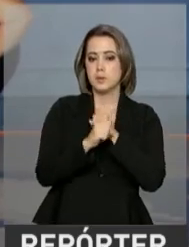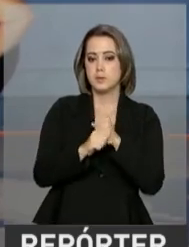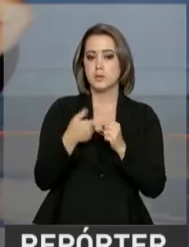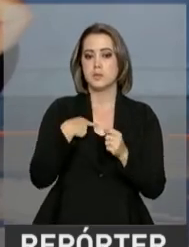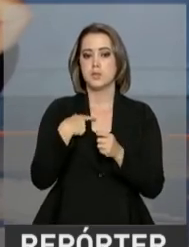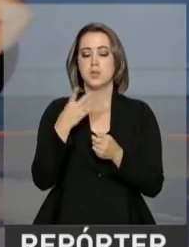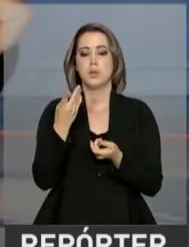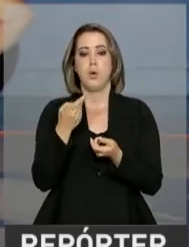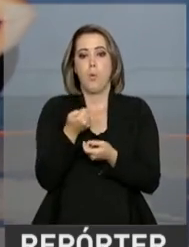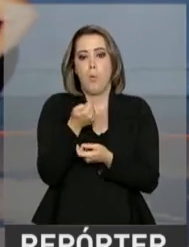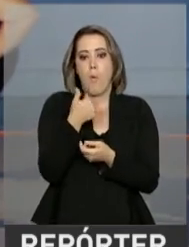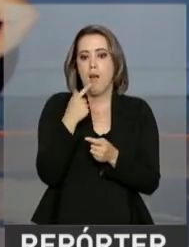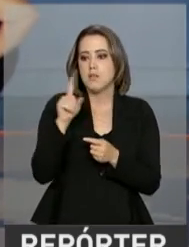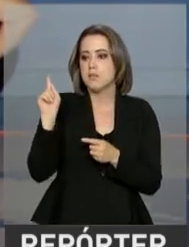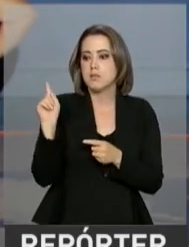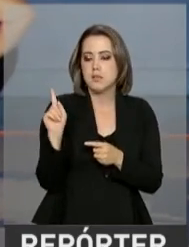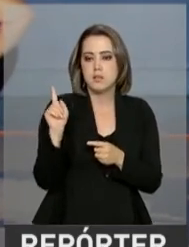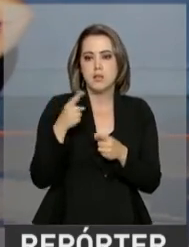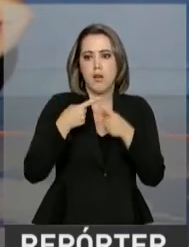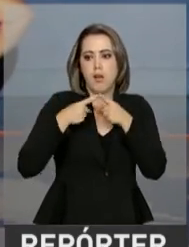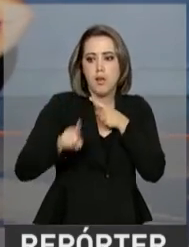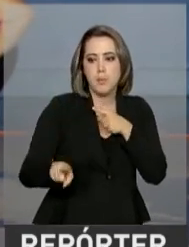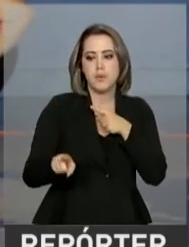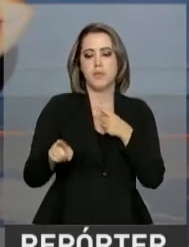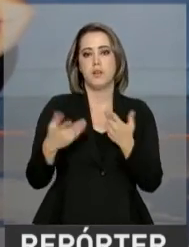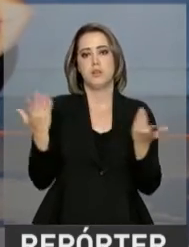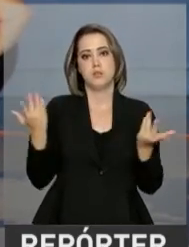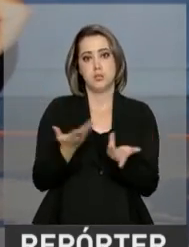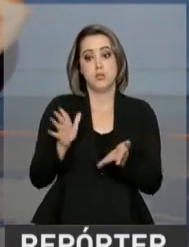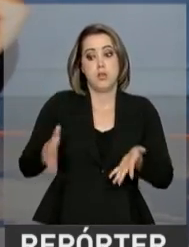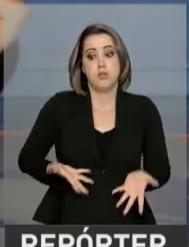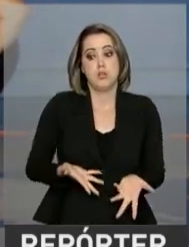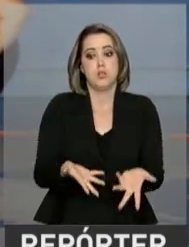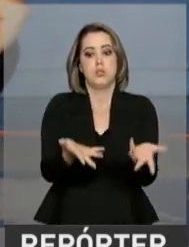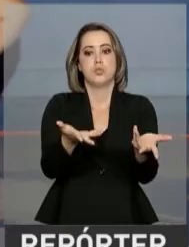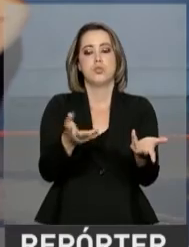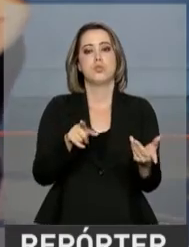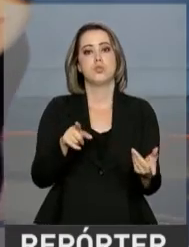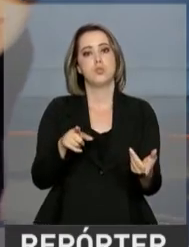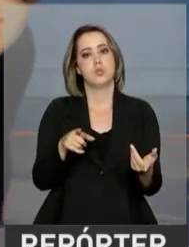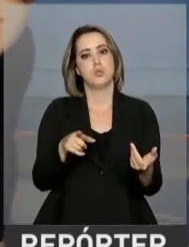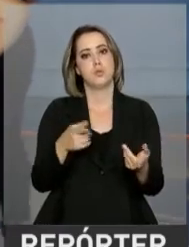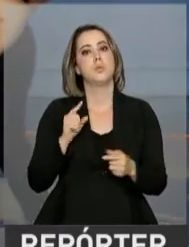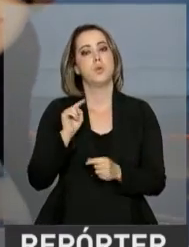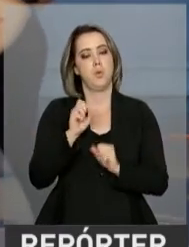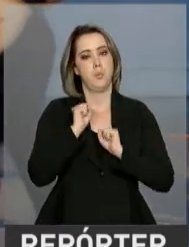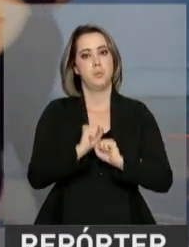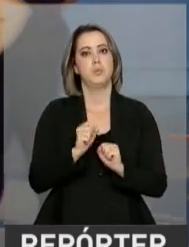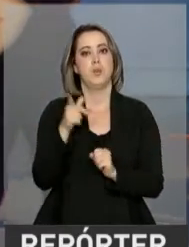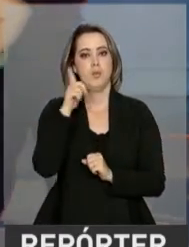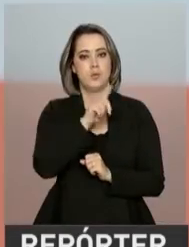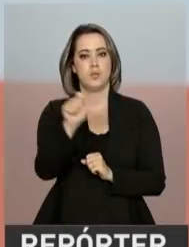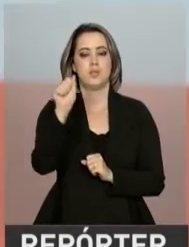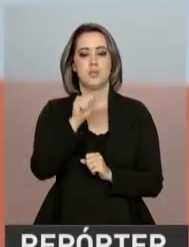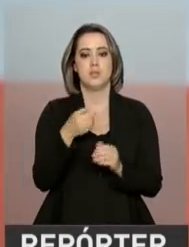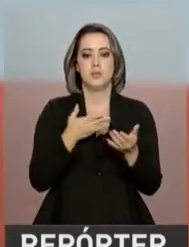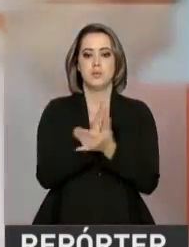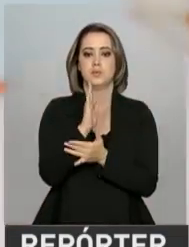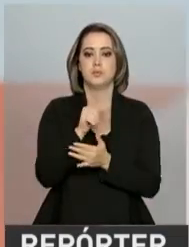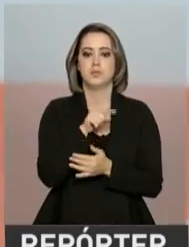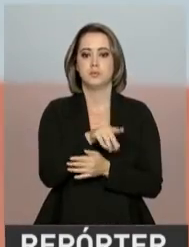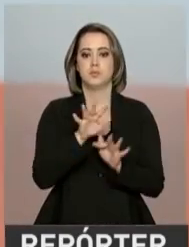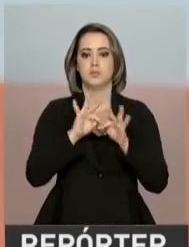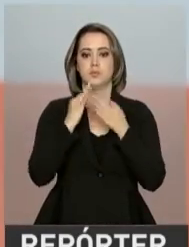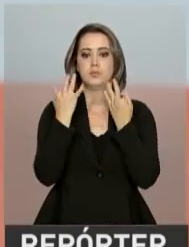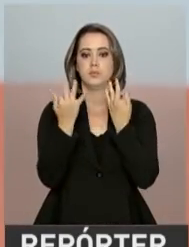estavam quase reprovadas nós conseguimos assim dá um estímulo maior para elas e elas conseguiram ser aprovada essa família